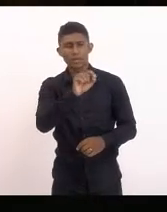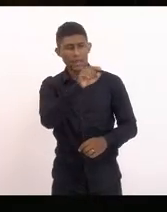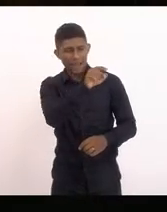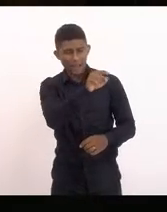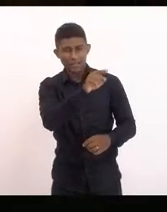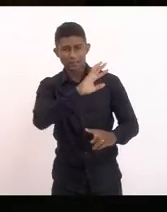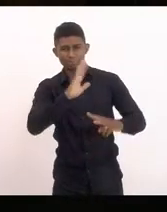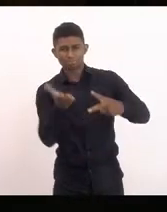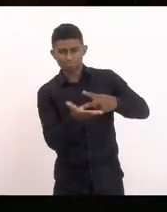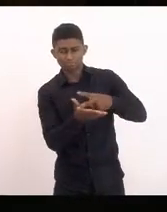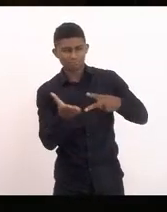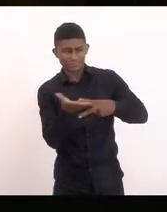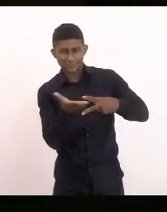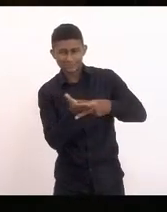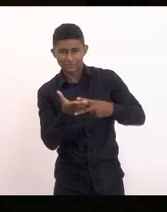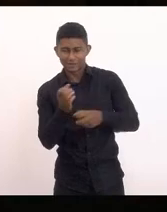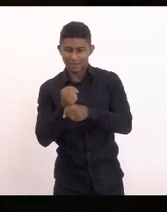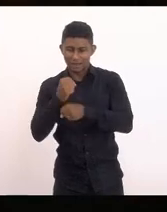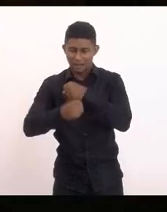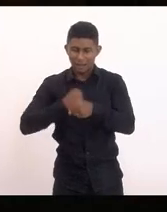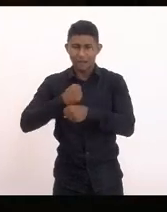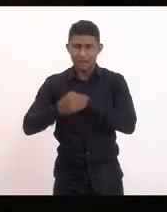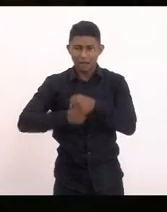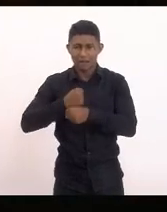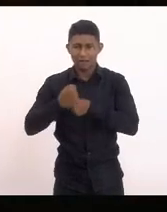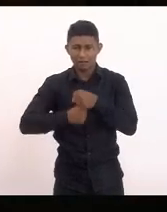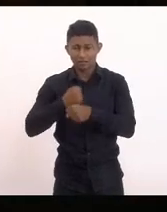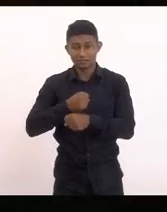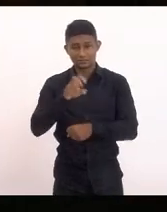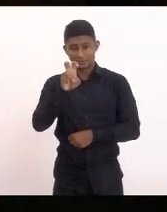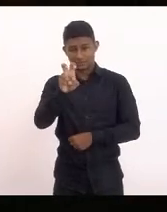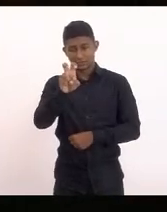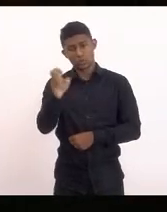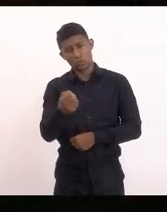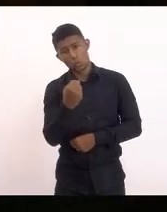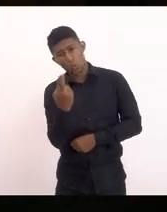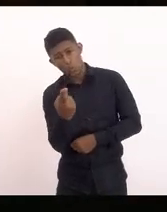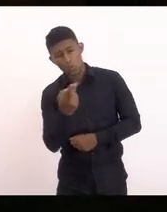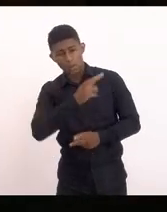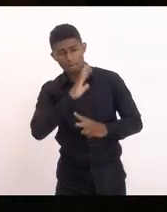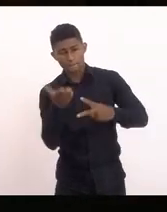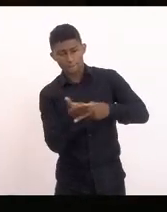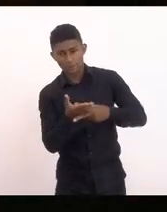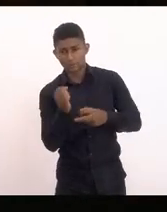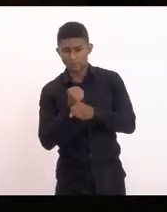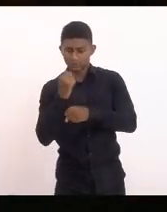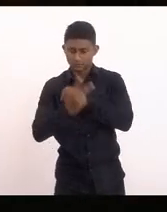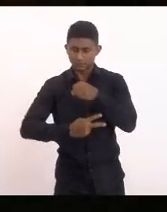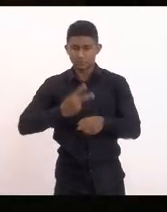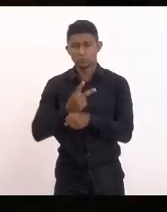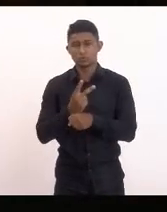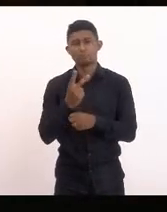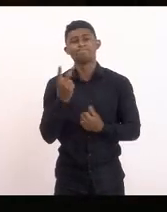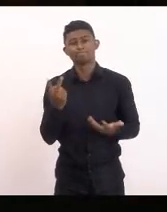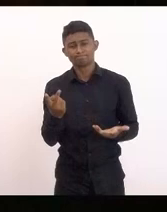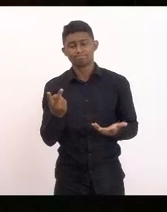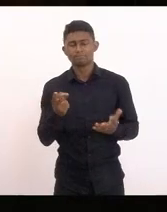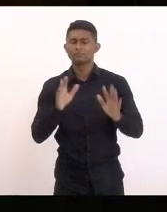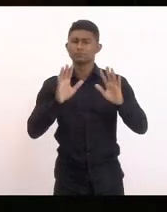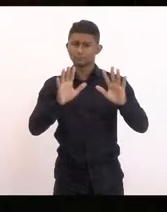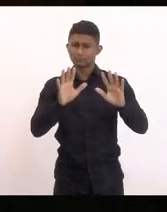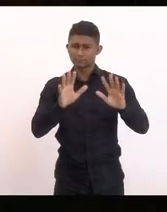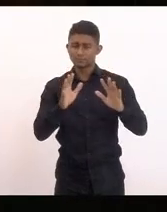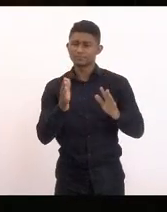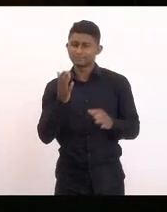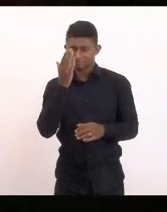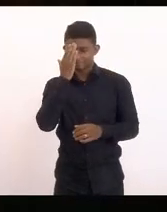anos, ou a manutenção em dois anos. Nada obstante, senhor presidente, e é